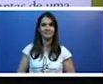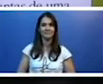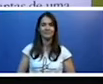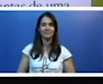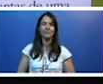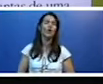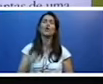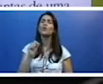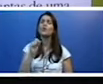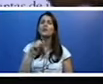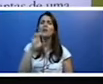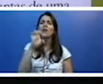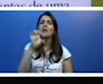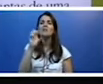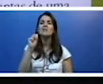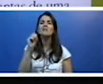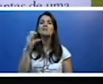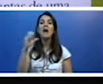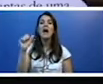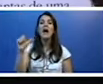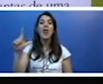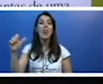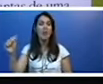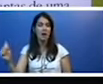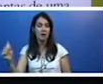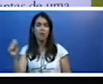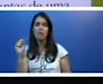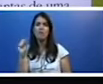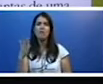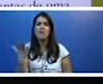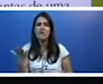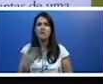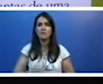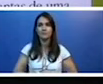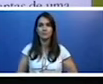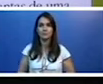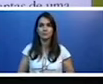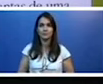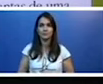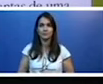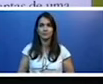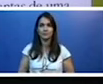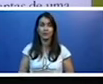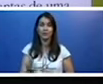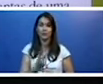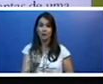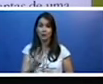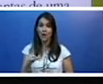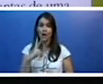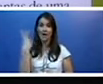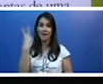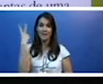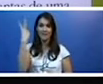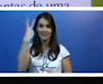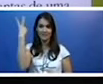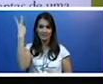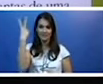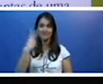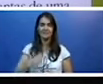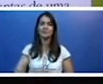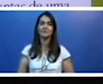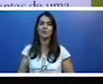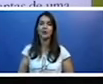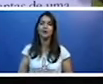O que é uma escala, então? Uma das aplicações da razão entre duas grandezas é o uso de escala, seja